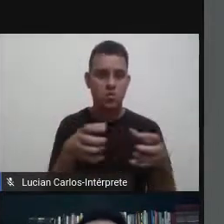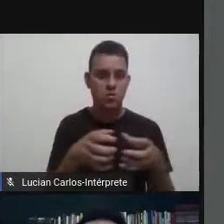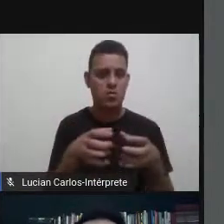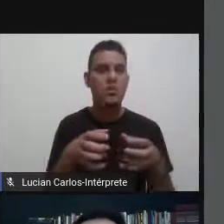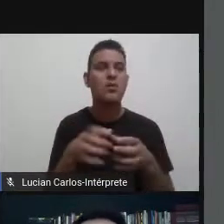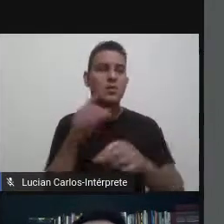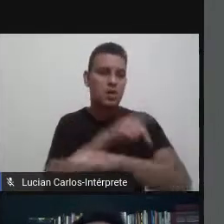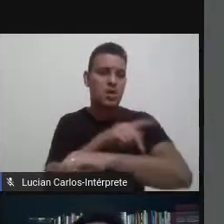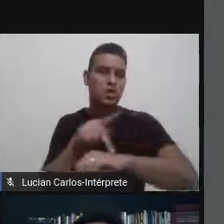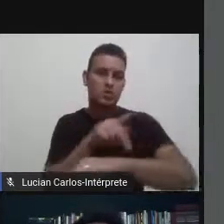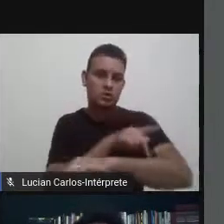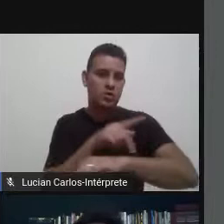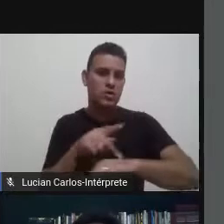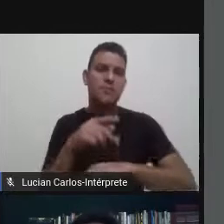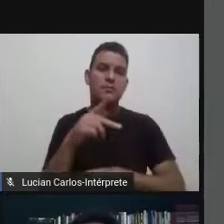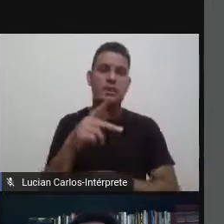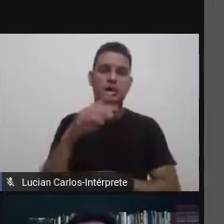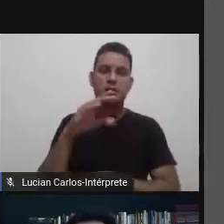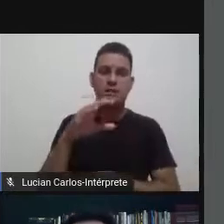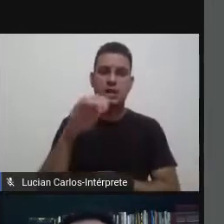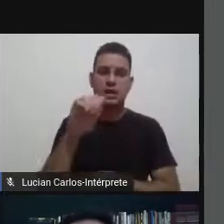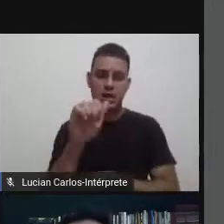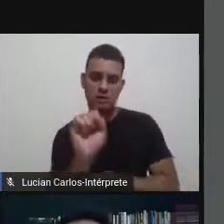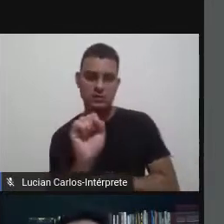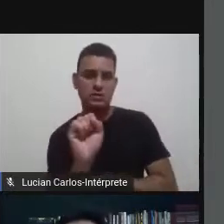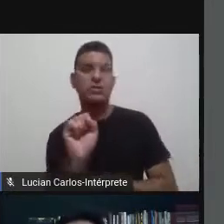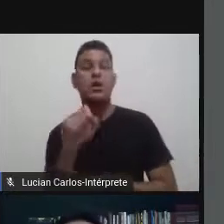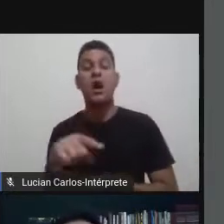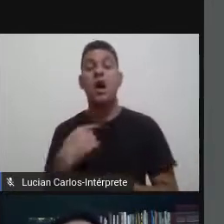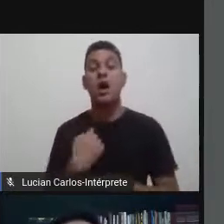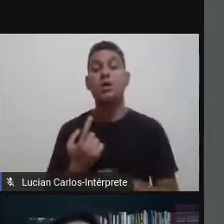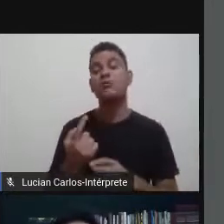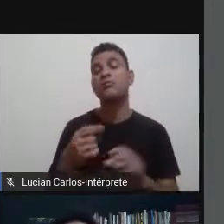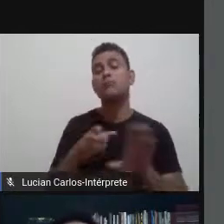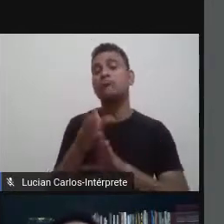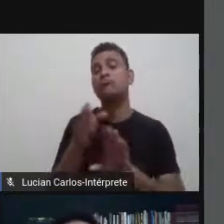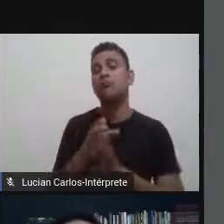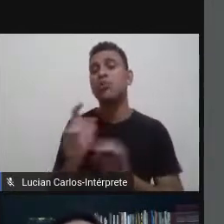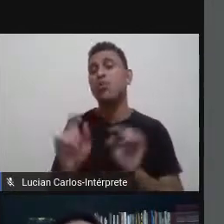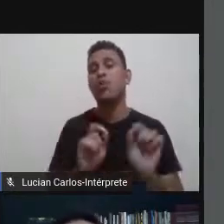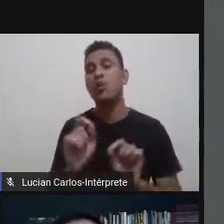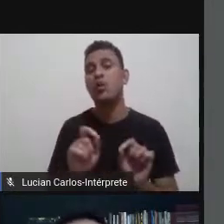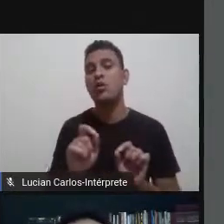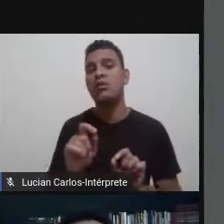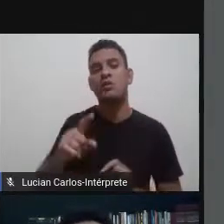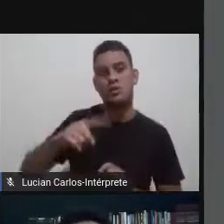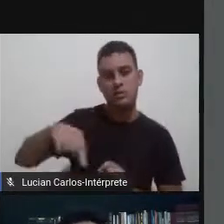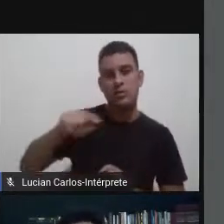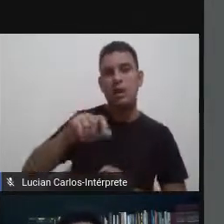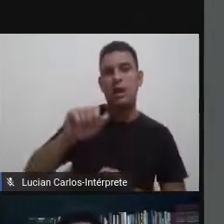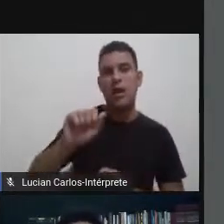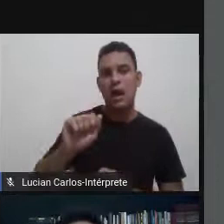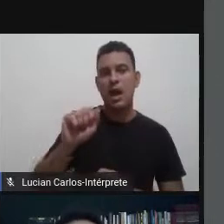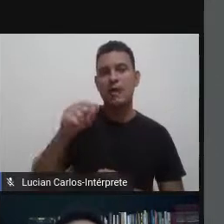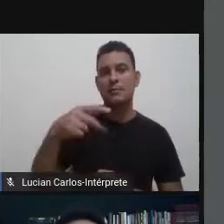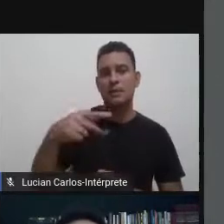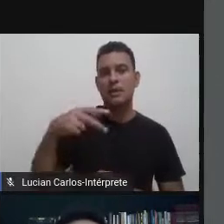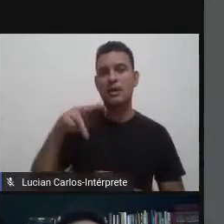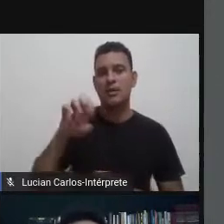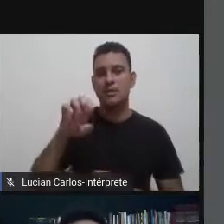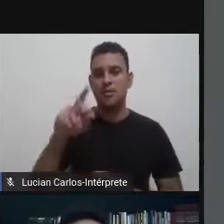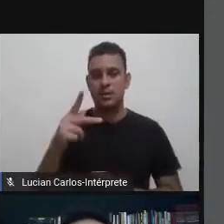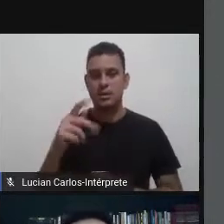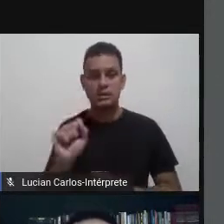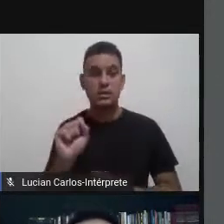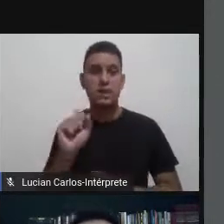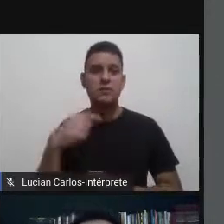da escola, com PCAs e professores, nós orientamos o seguinte, que as APNPs precisariam